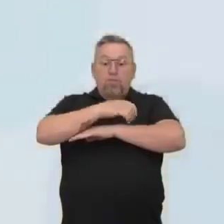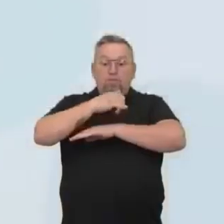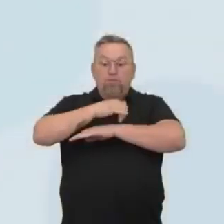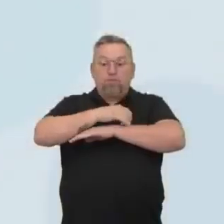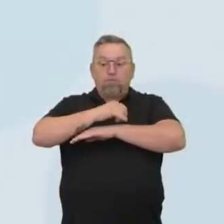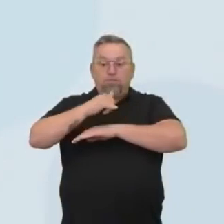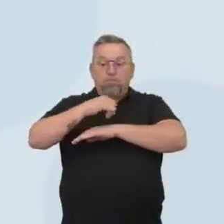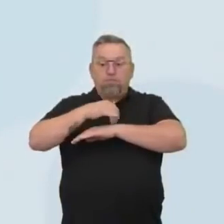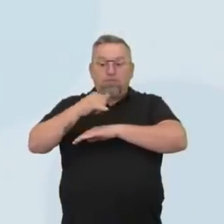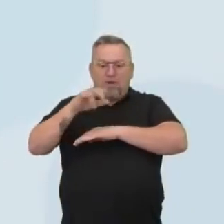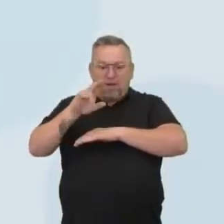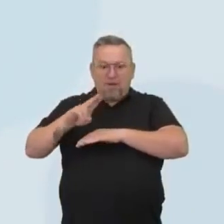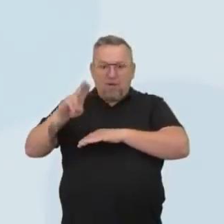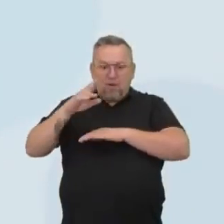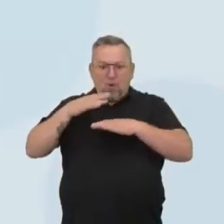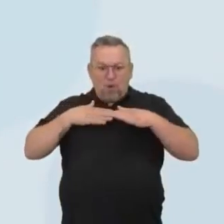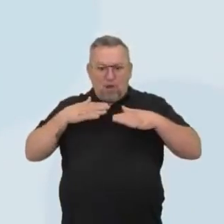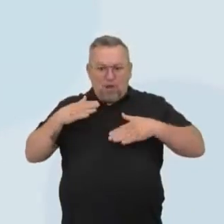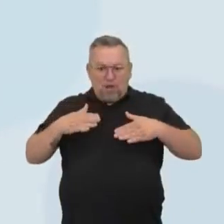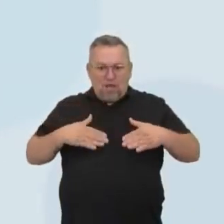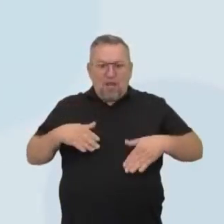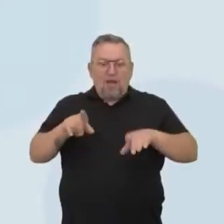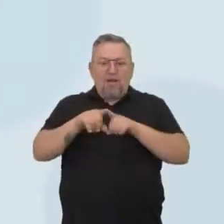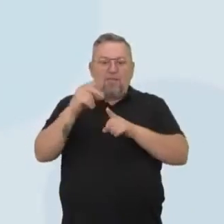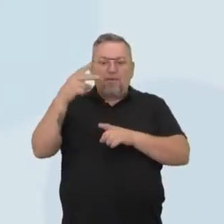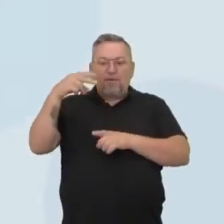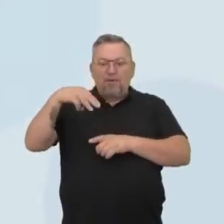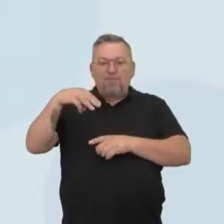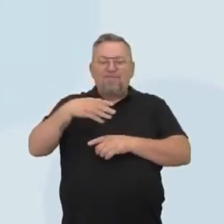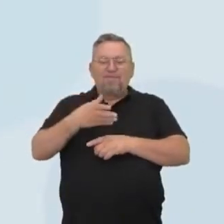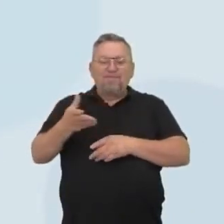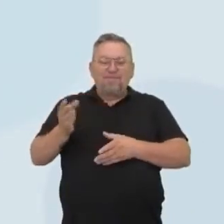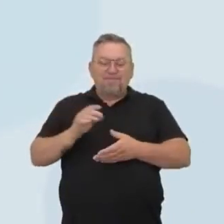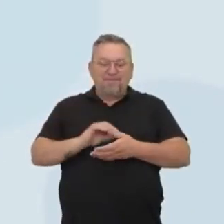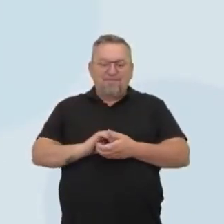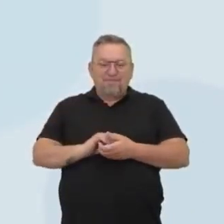seu esqueleto? Como? Também vou deixar 2 minutinhos aí.